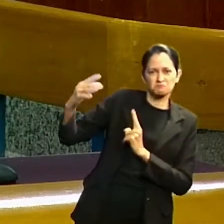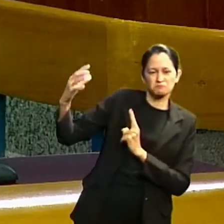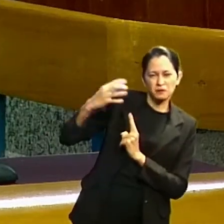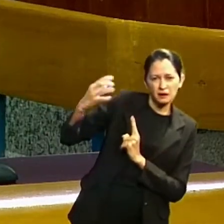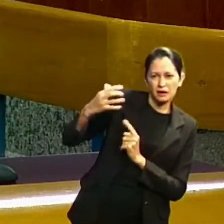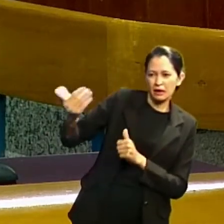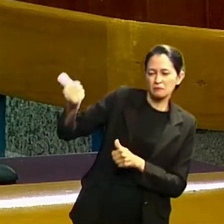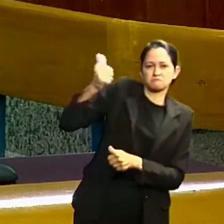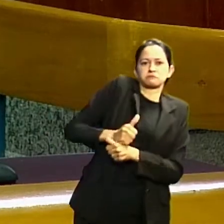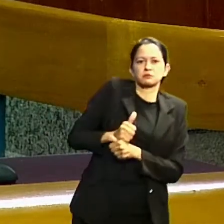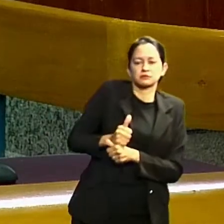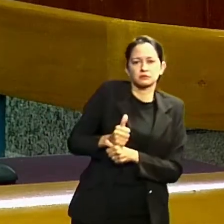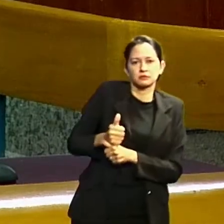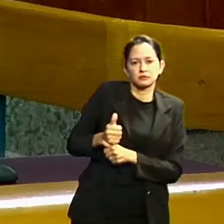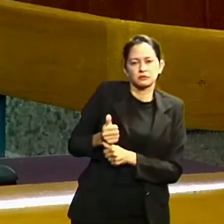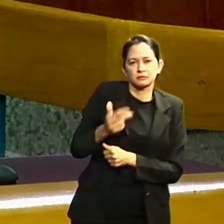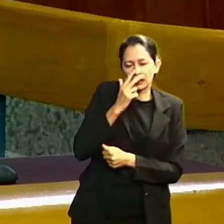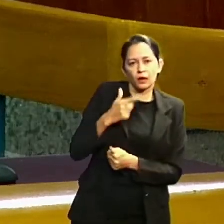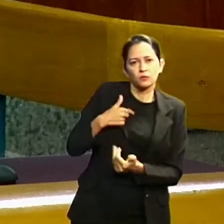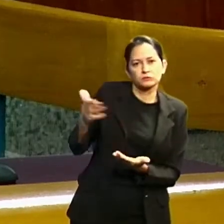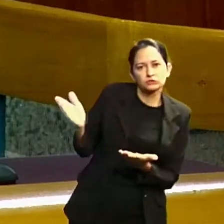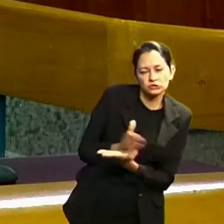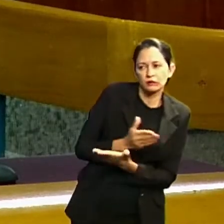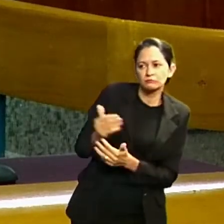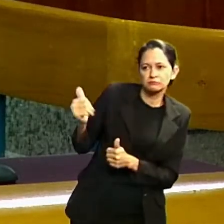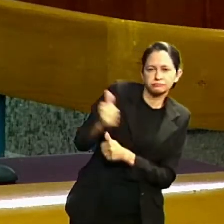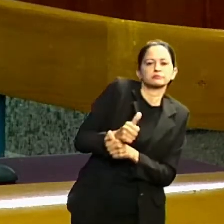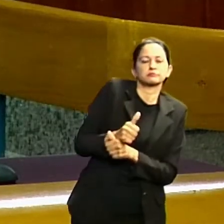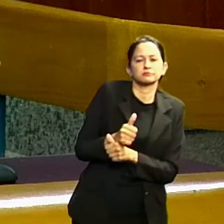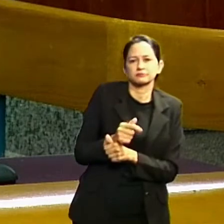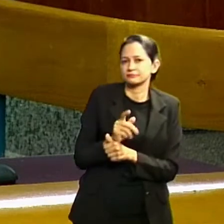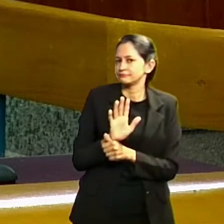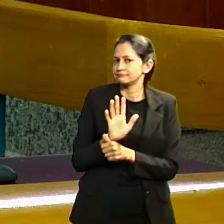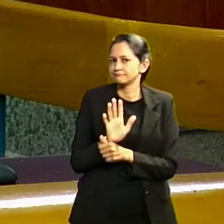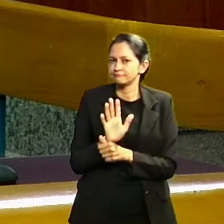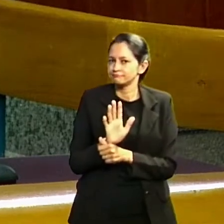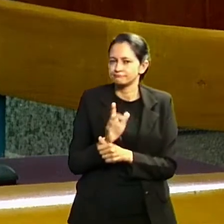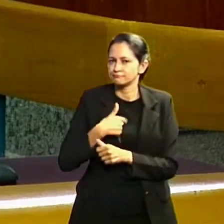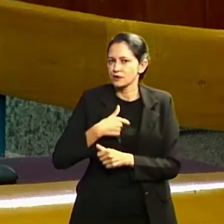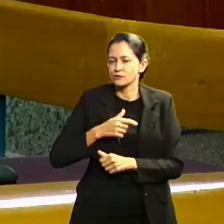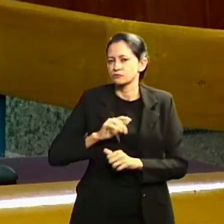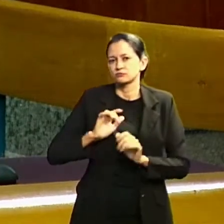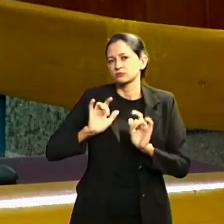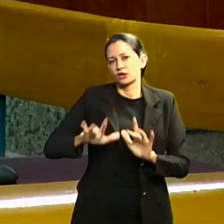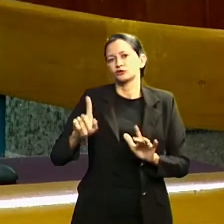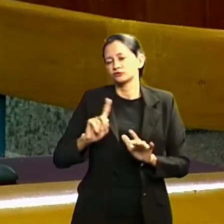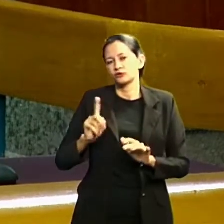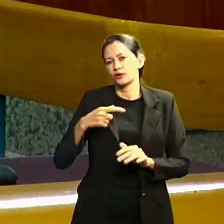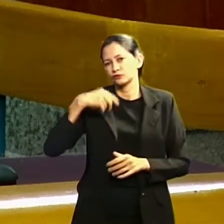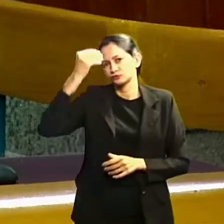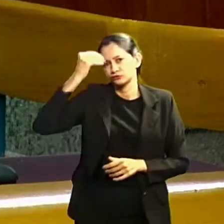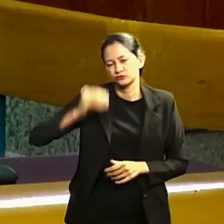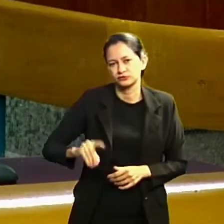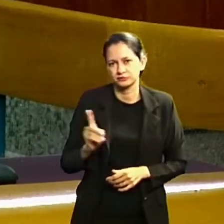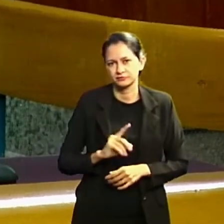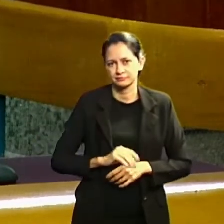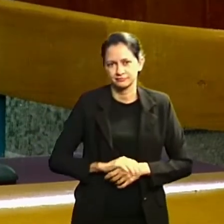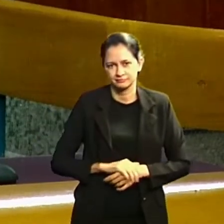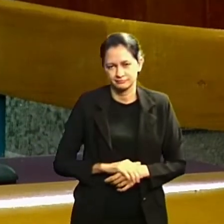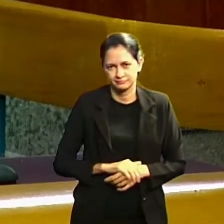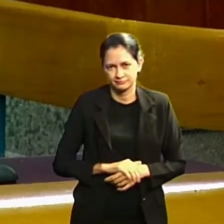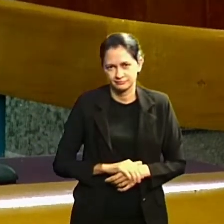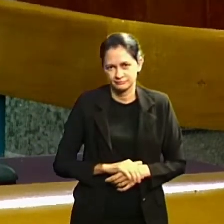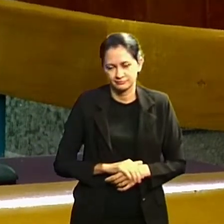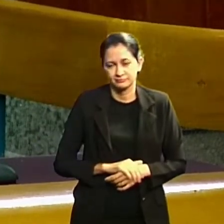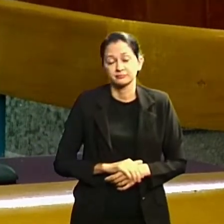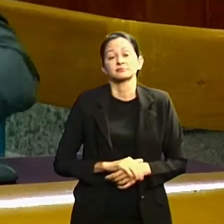tentando surrupiar o mandato deste vereador. Porque eu não abro mão do meu mandato. É por isso que a política